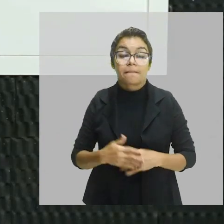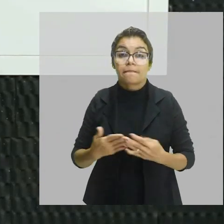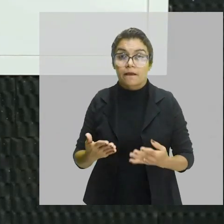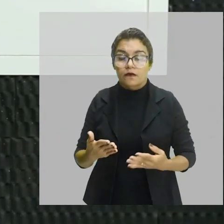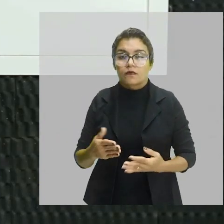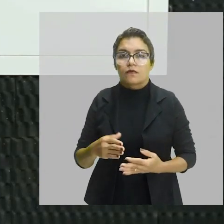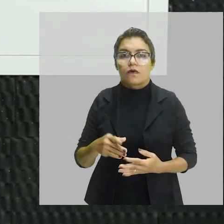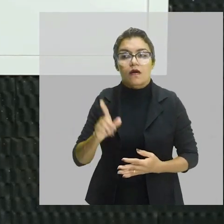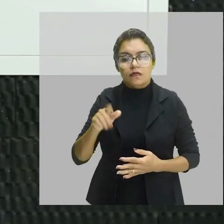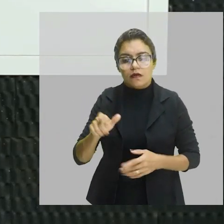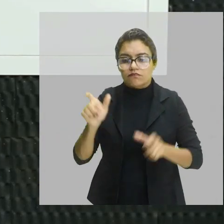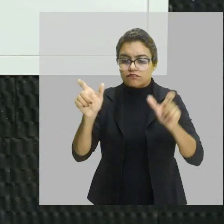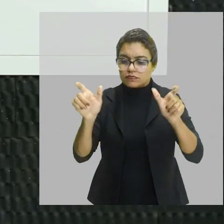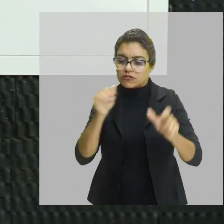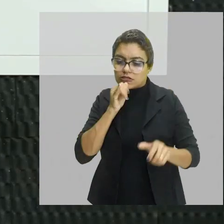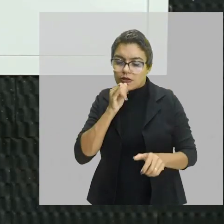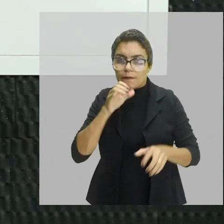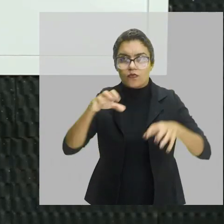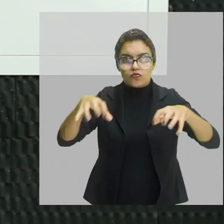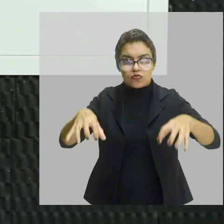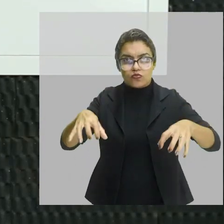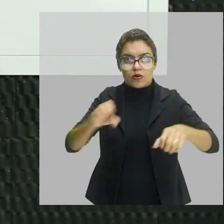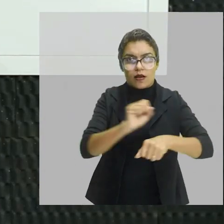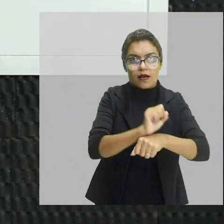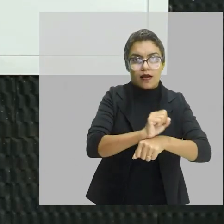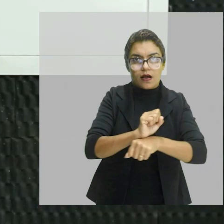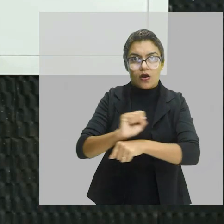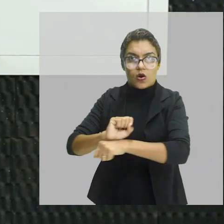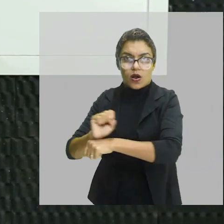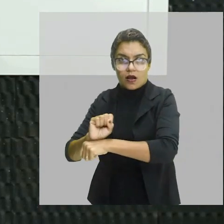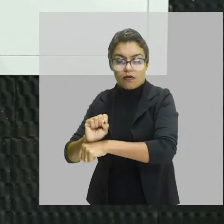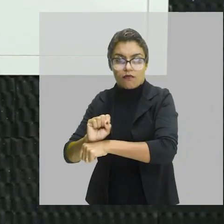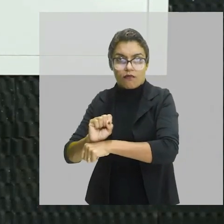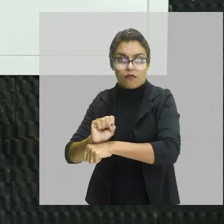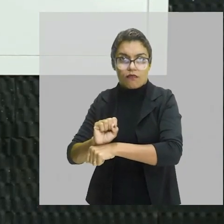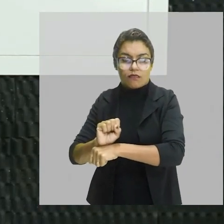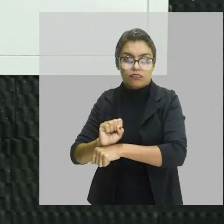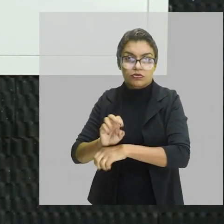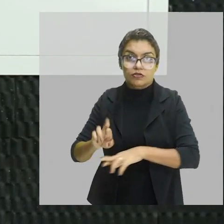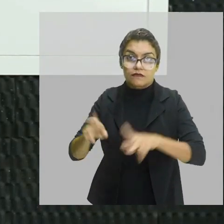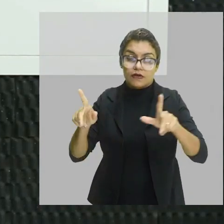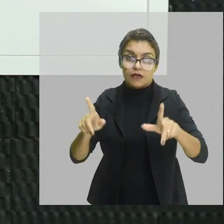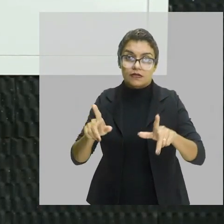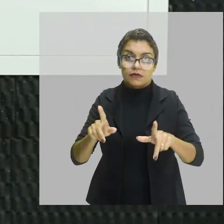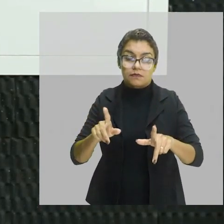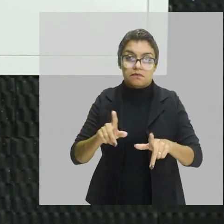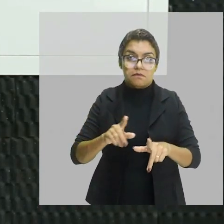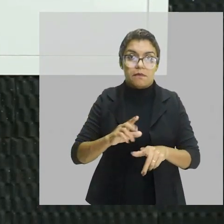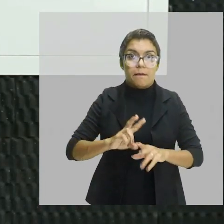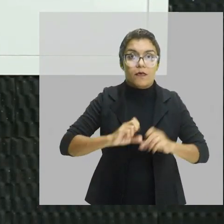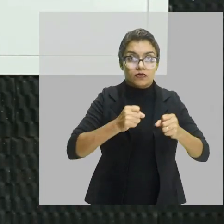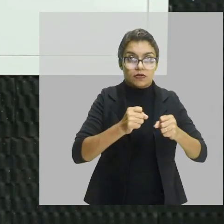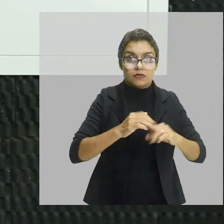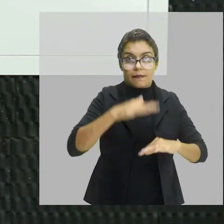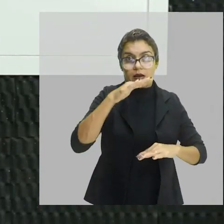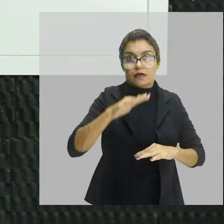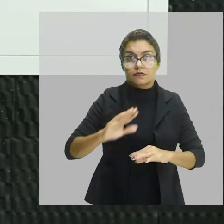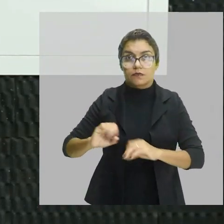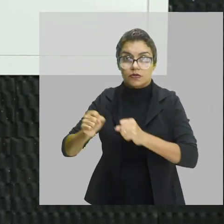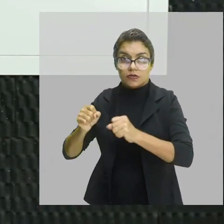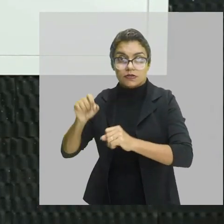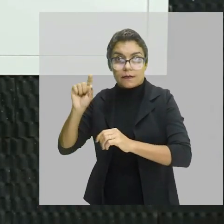Então, essa é a diferença entre aqueles que têm menor e aqueles que têm maior potência. Então, potência é o quê? É